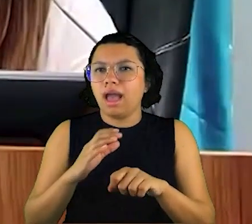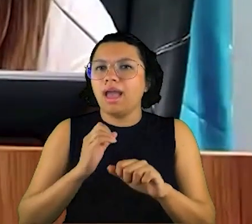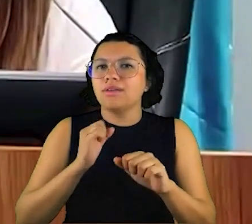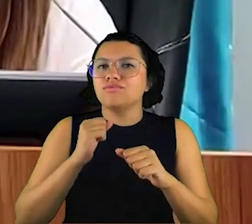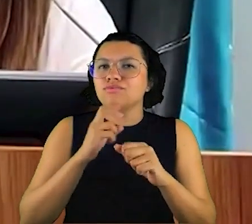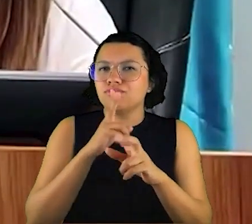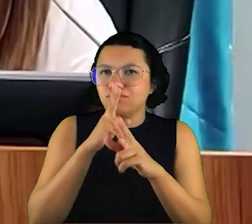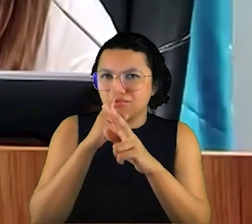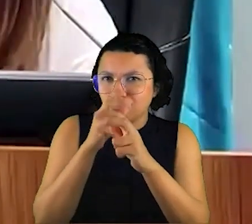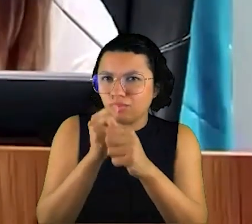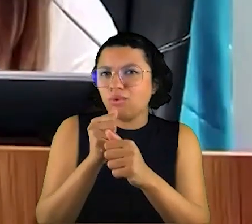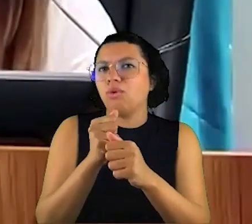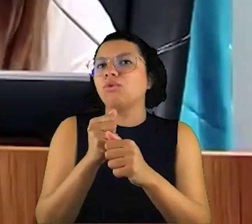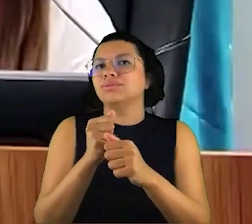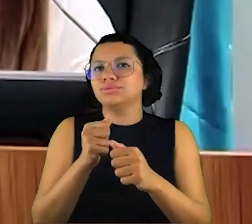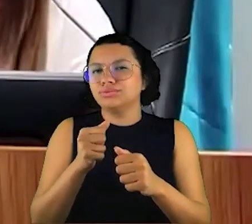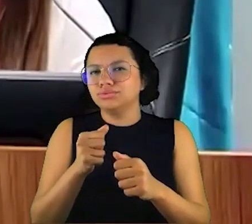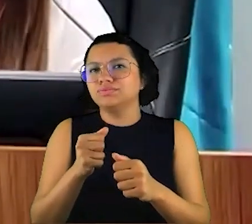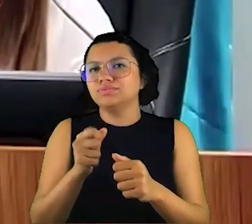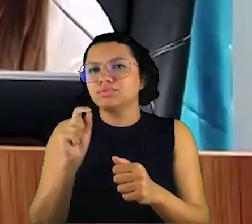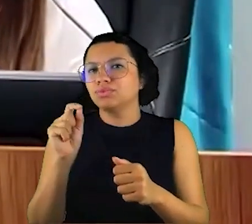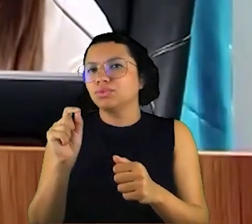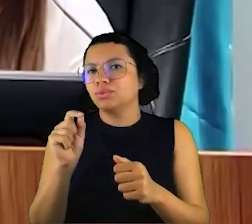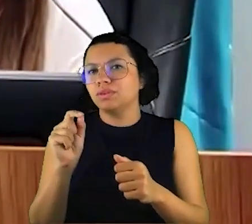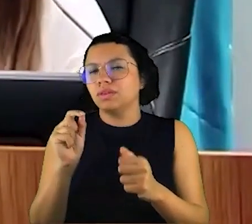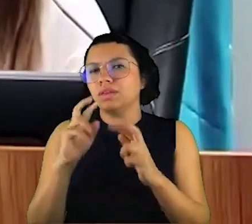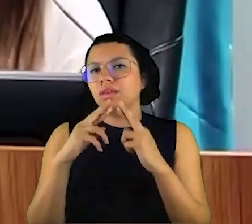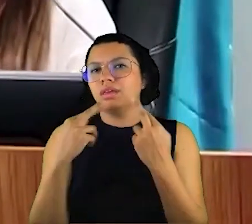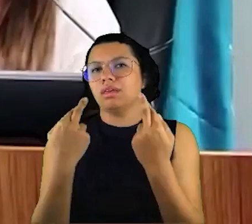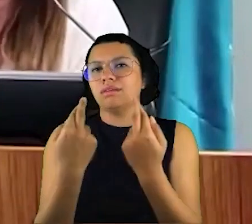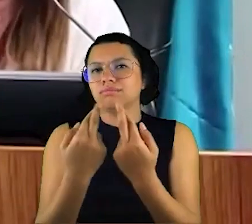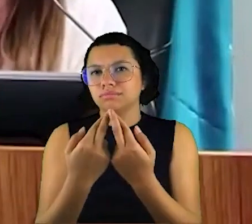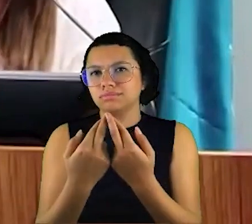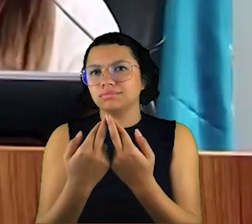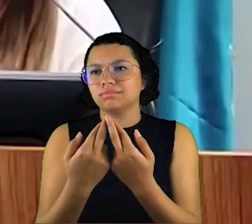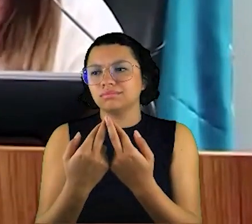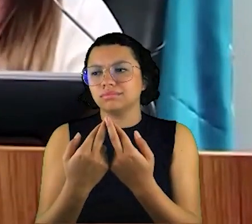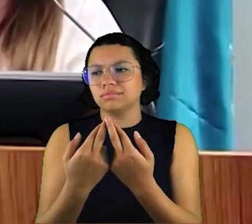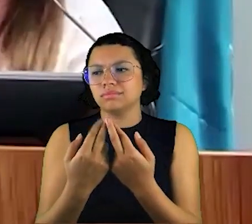massiva Uhum. do que audiências Sim.